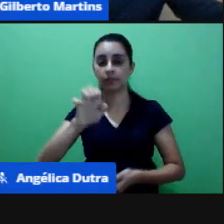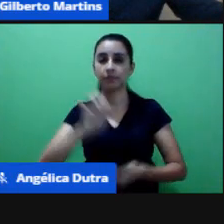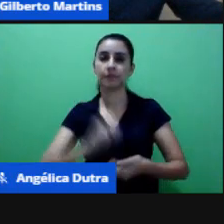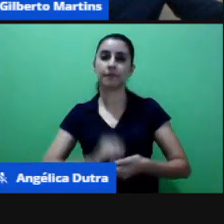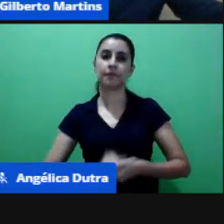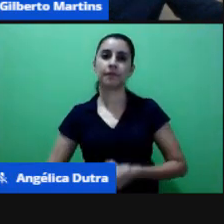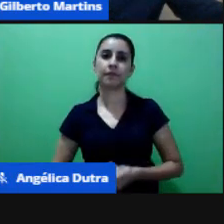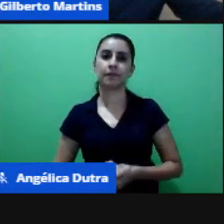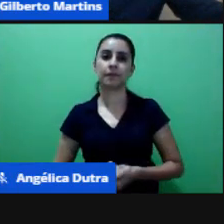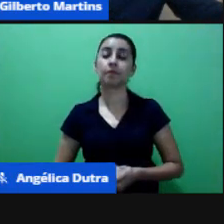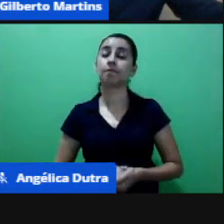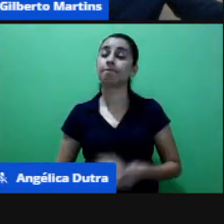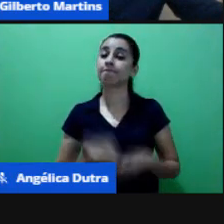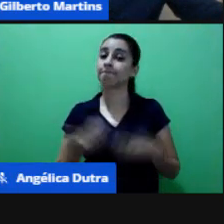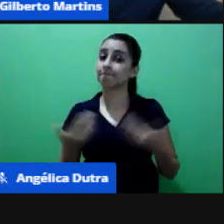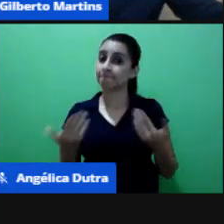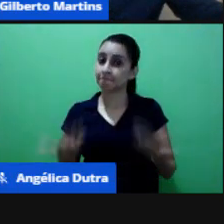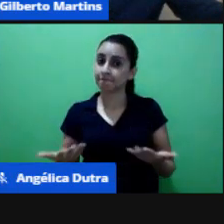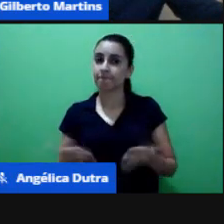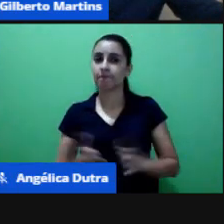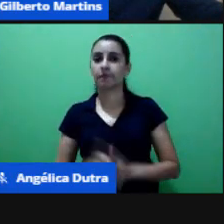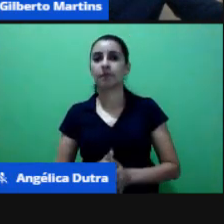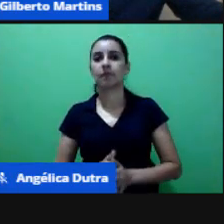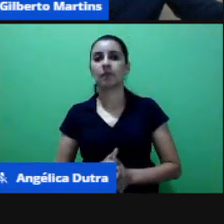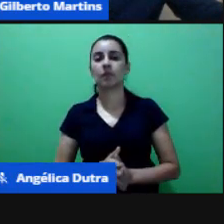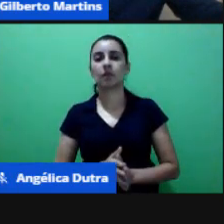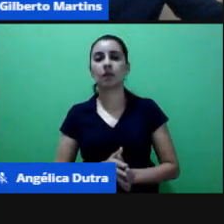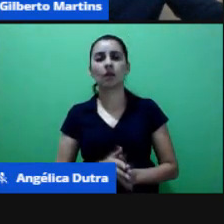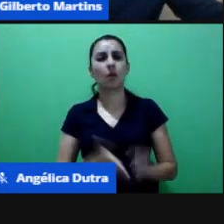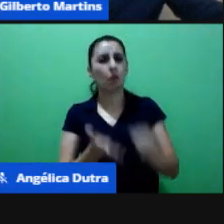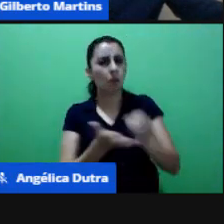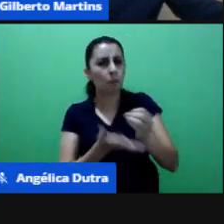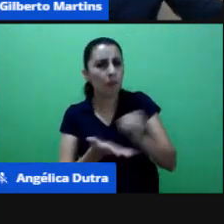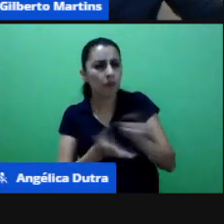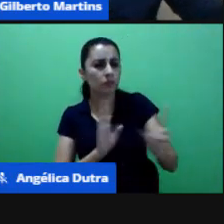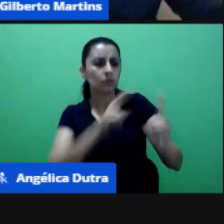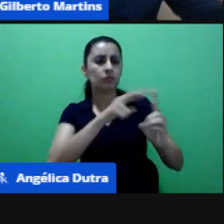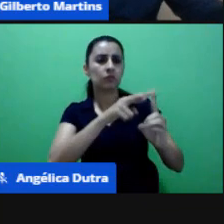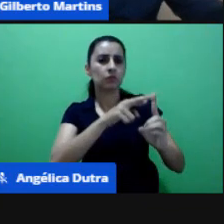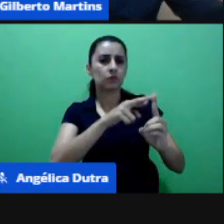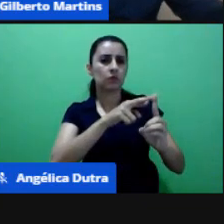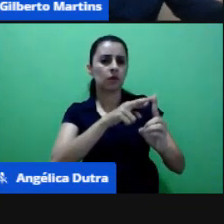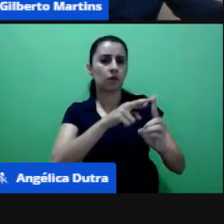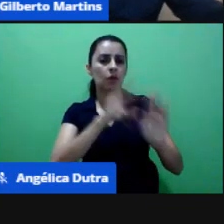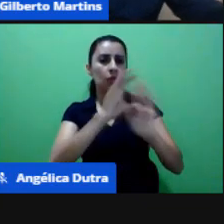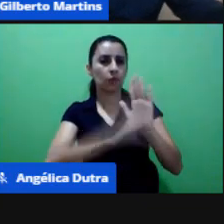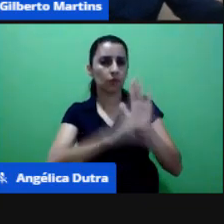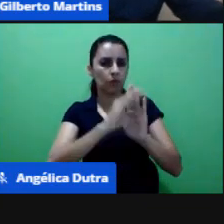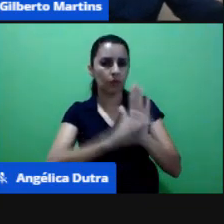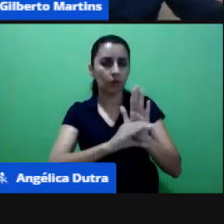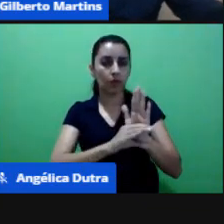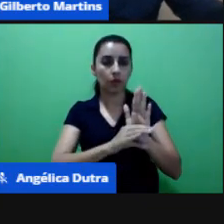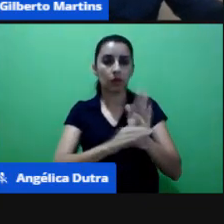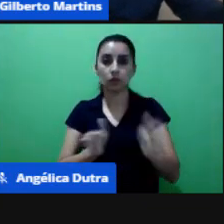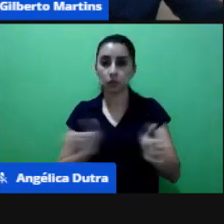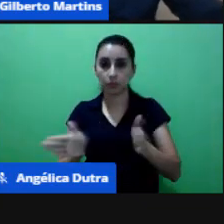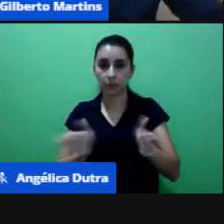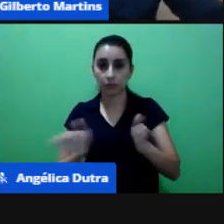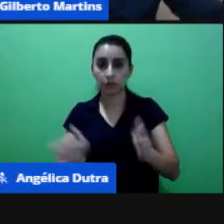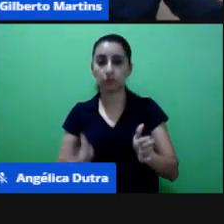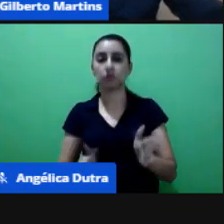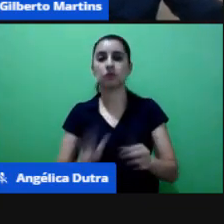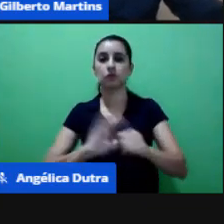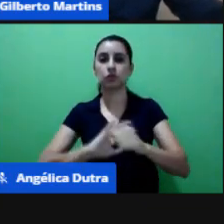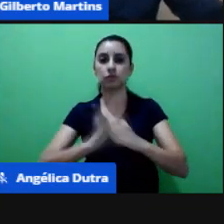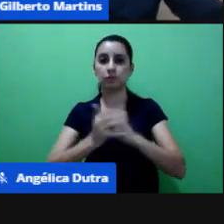Bom, diante do referencial curricular circunstancial, foi pensado como o aluno